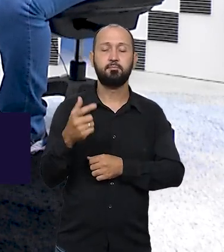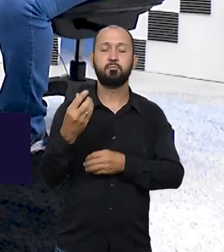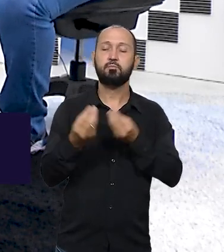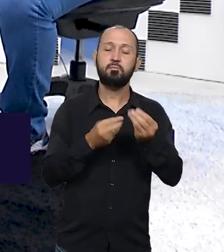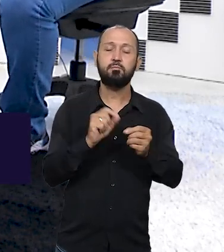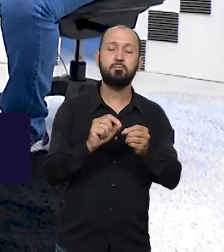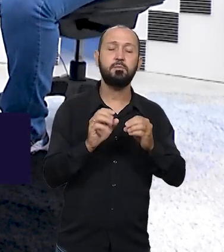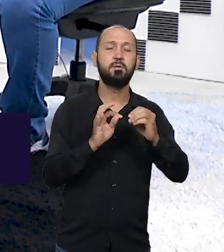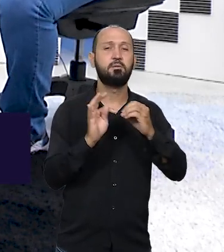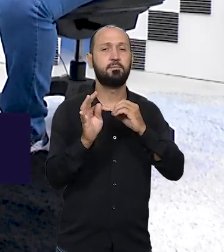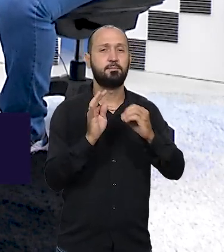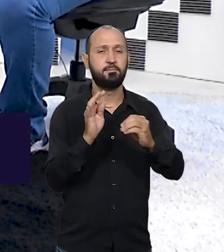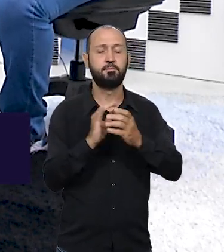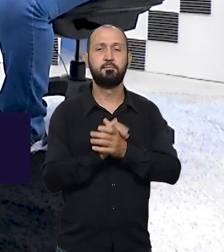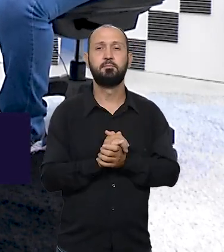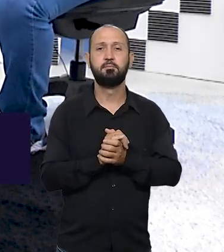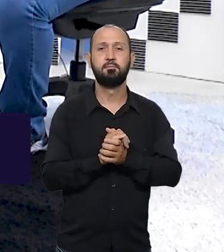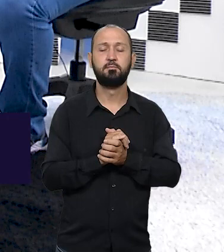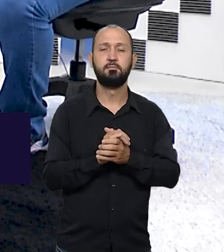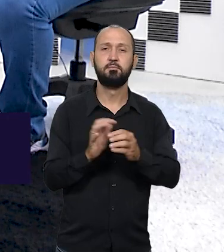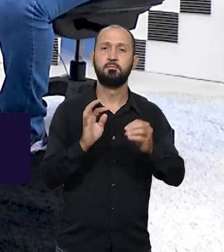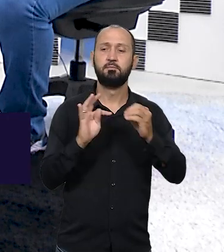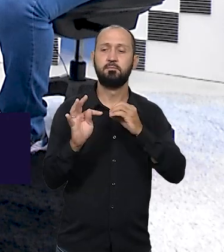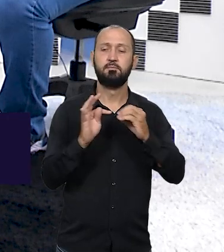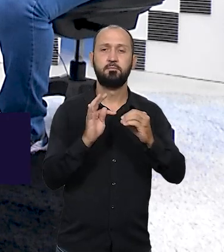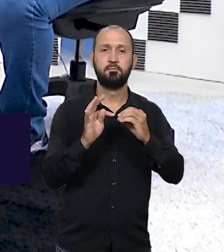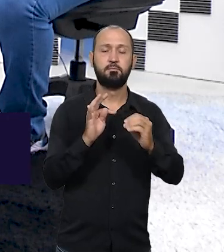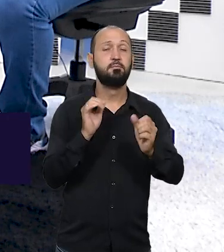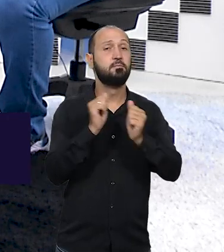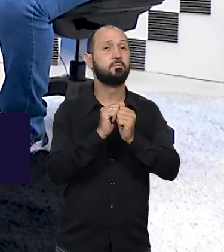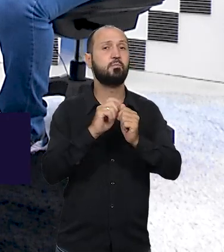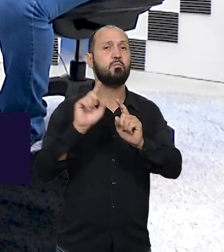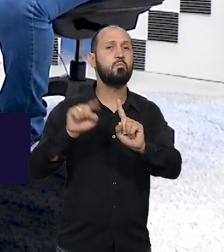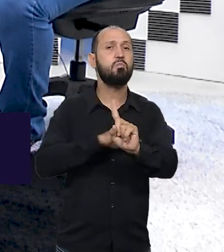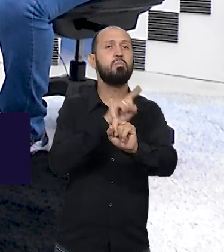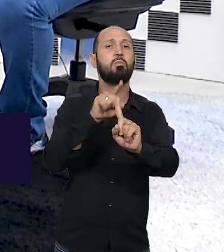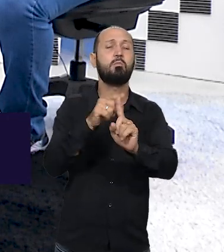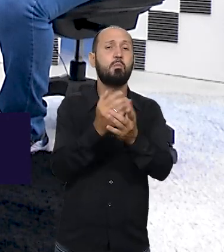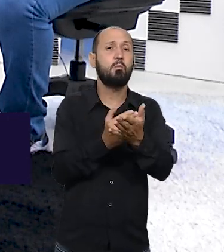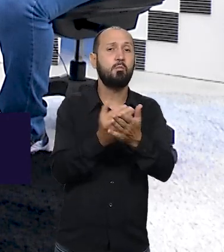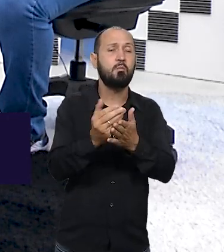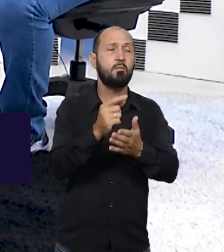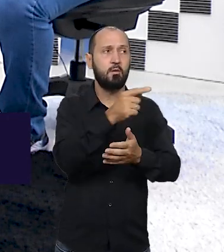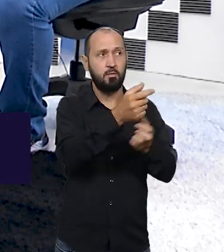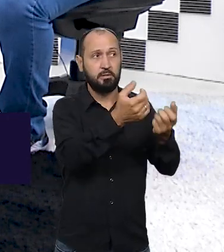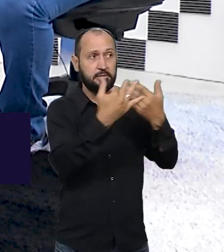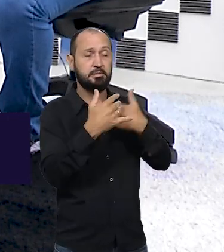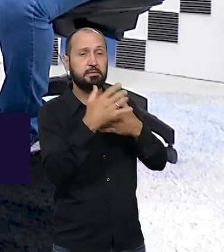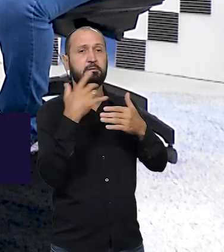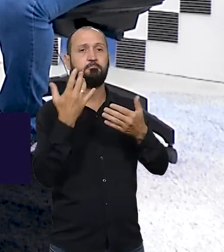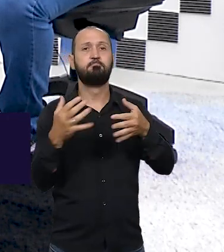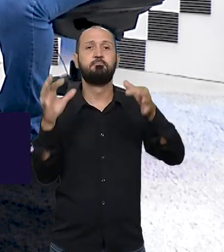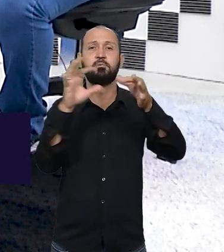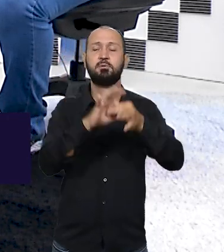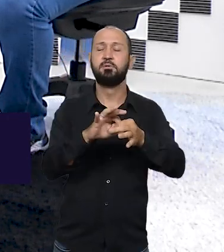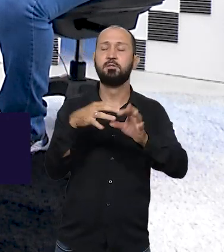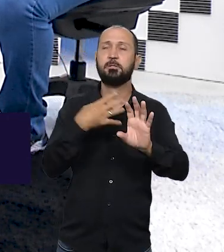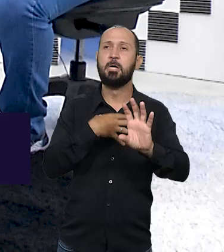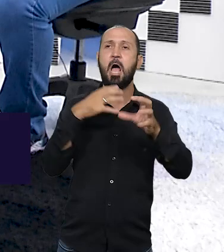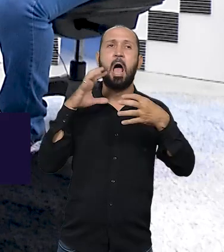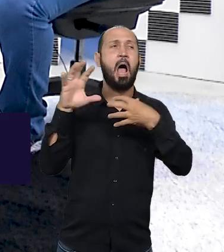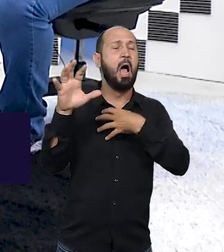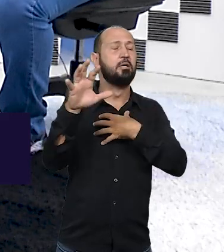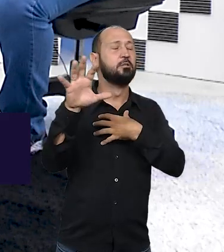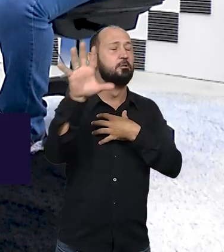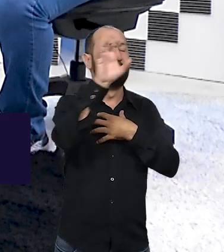caso da terapia ocupacional? A terapia ocupacional, ela vem com a função inicial, como o Alexandre falou, da integração